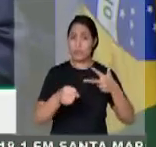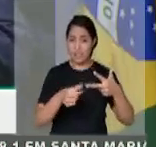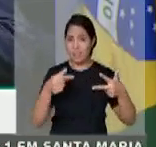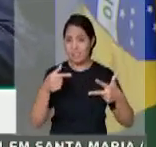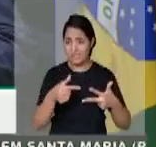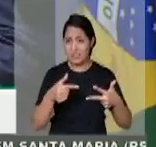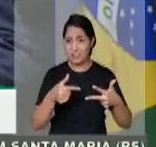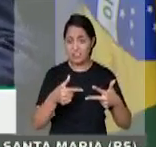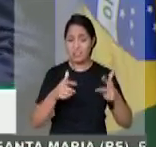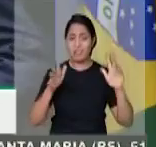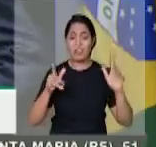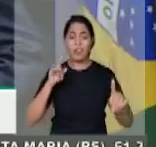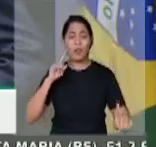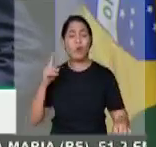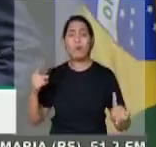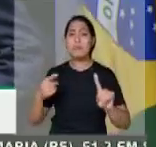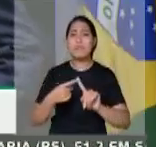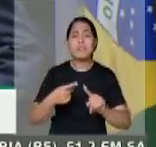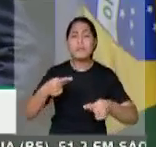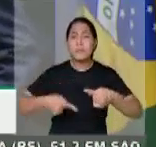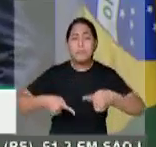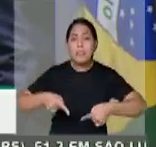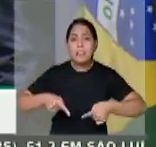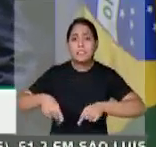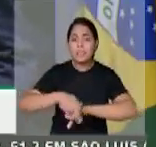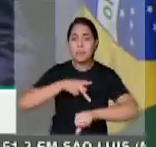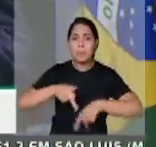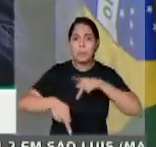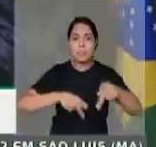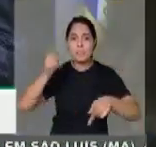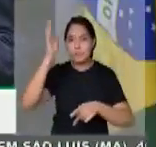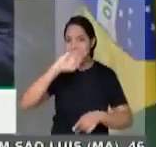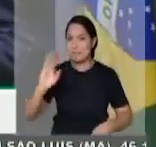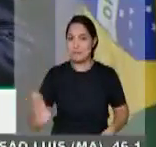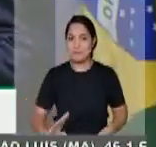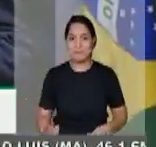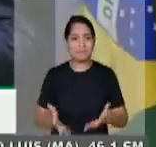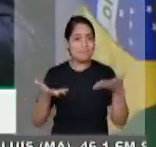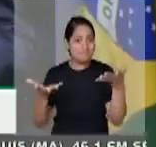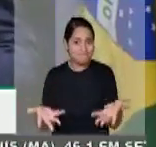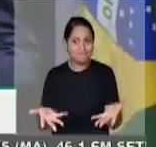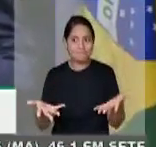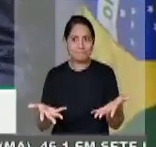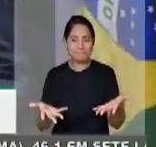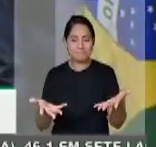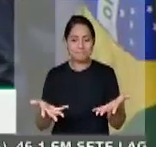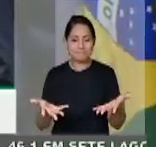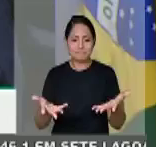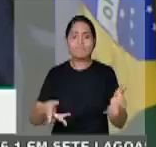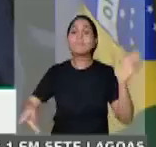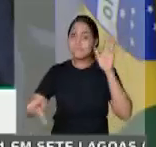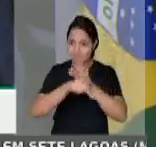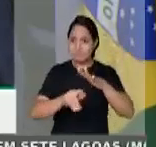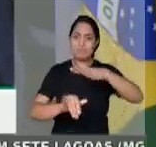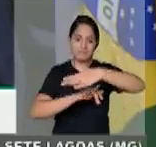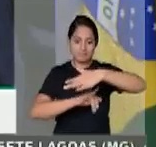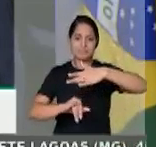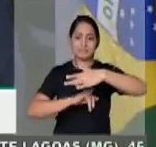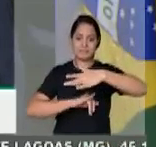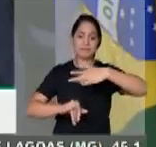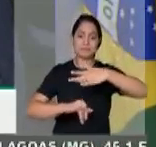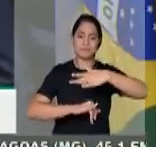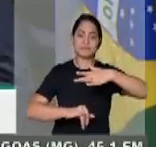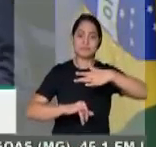a estabilidade política da sociedade brasileira, enfim, das próprias instituições, o